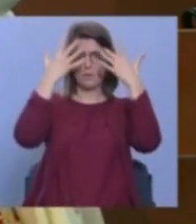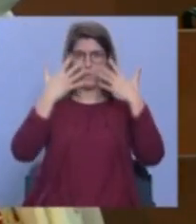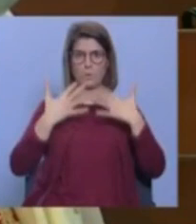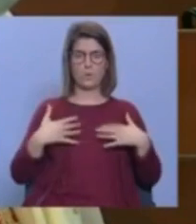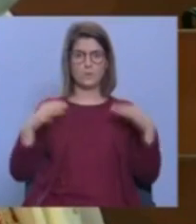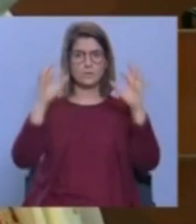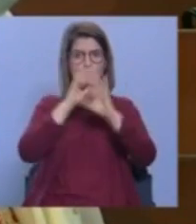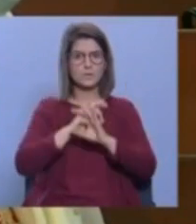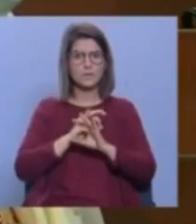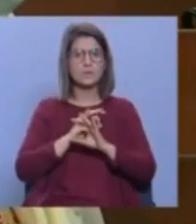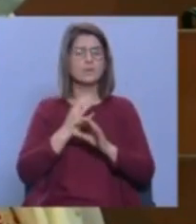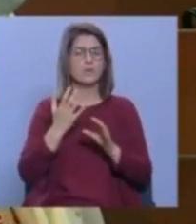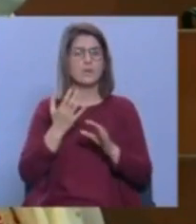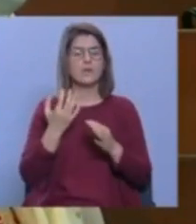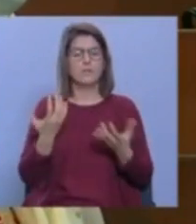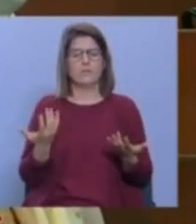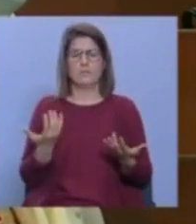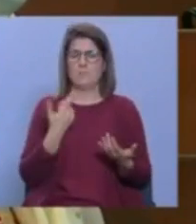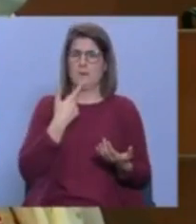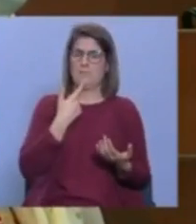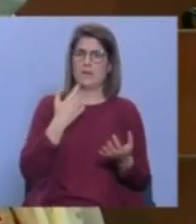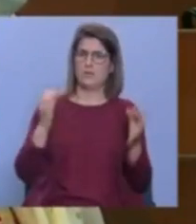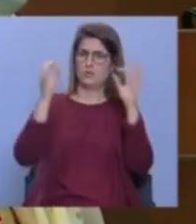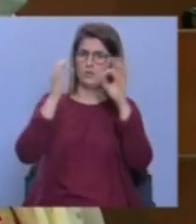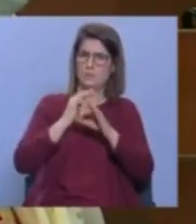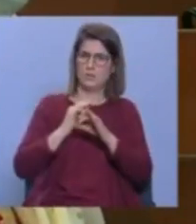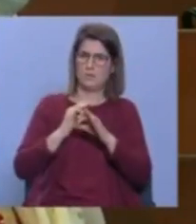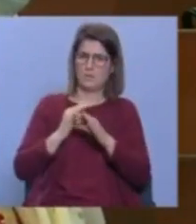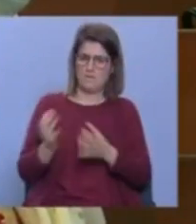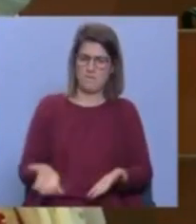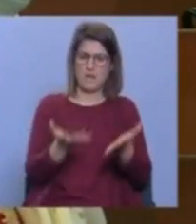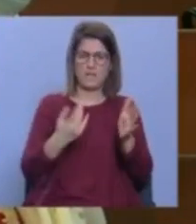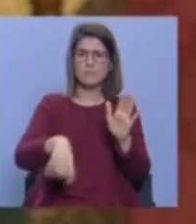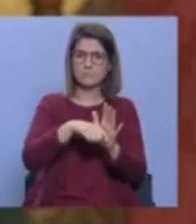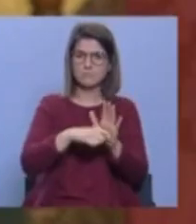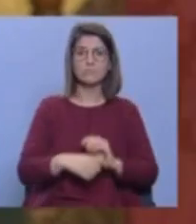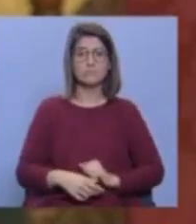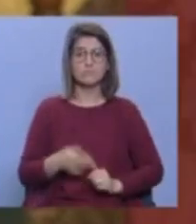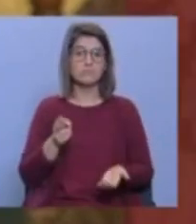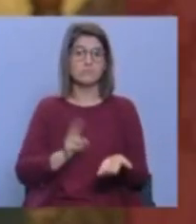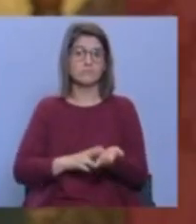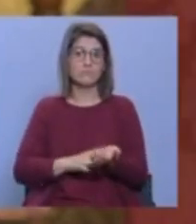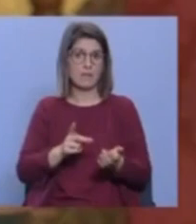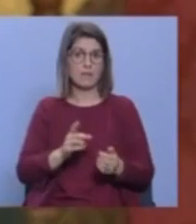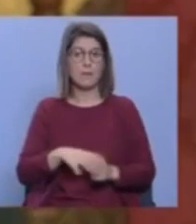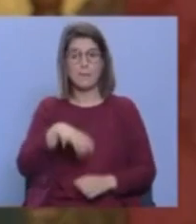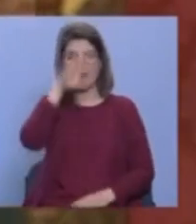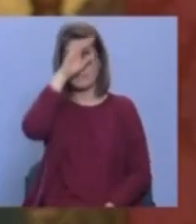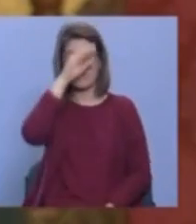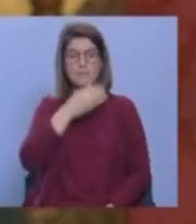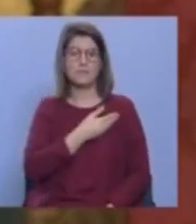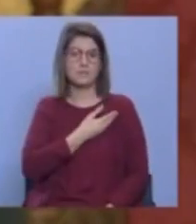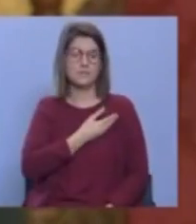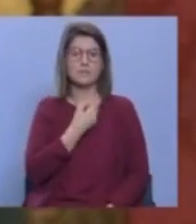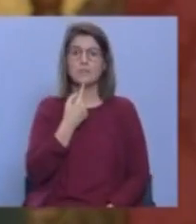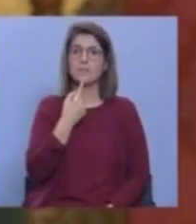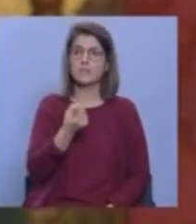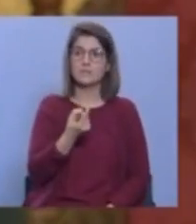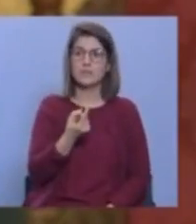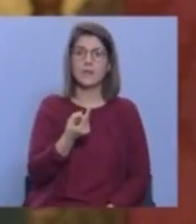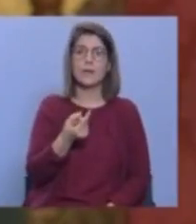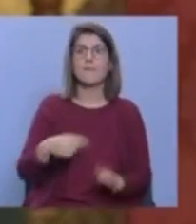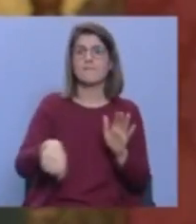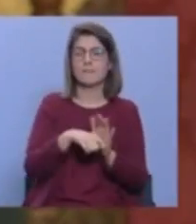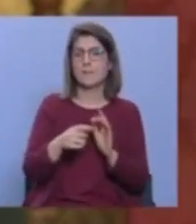e somos lançados pelo Espírito às tentações? Sim, somos. O Papa Francisco diz que as tentações voltam